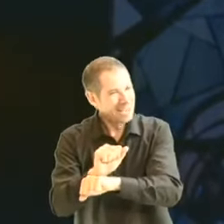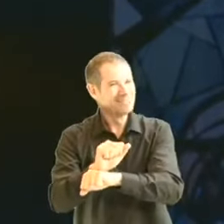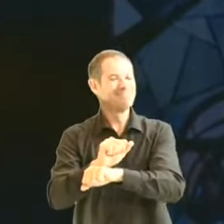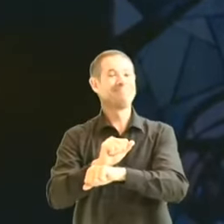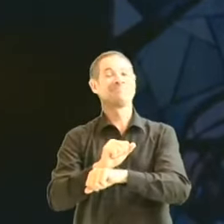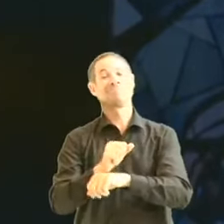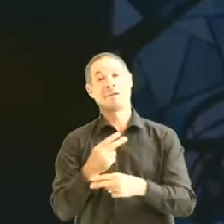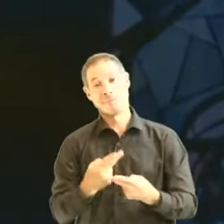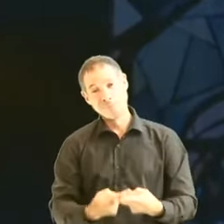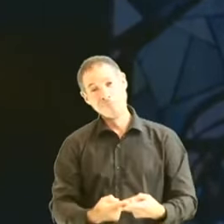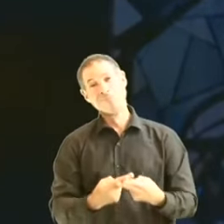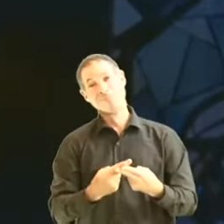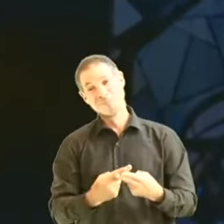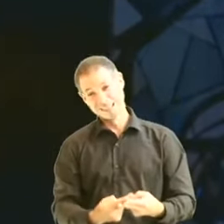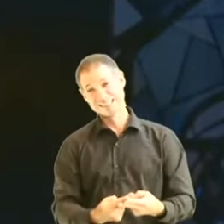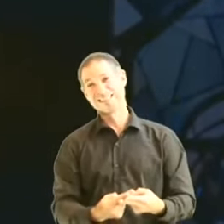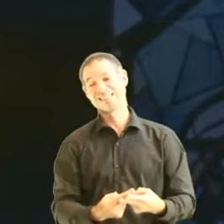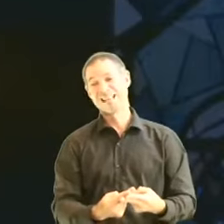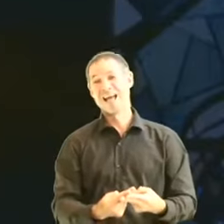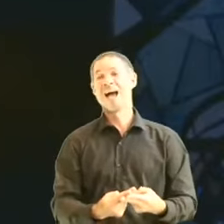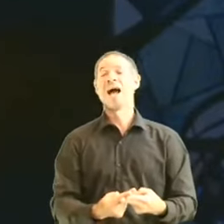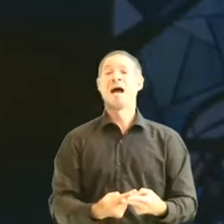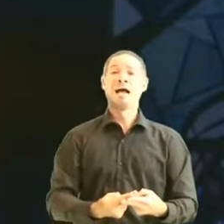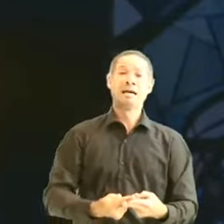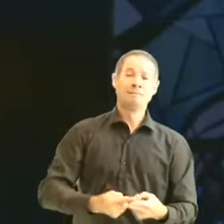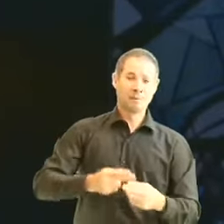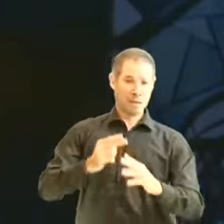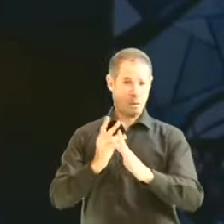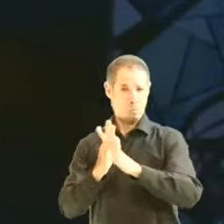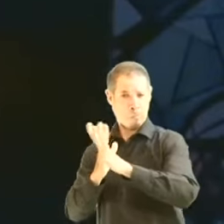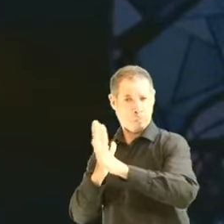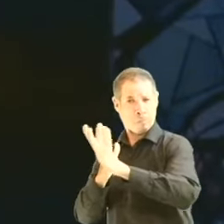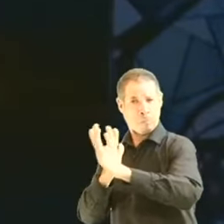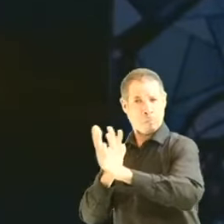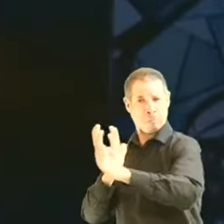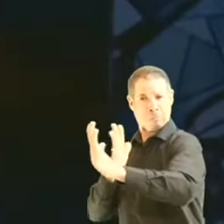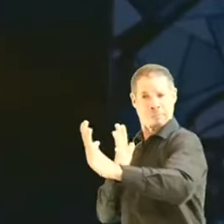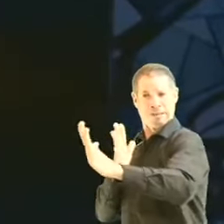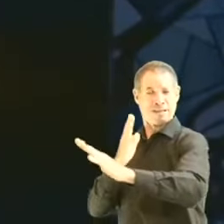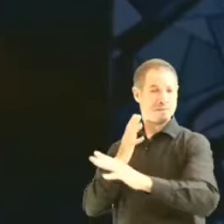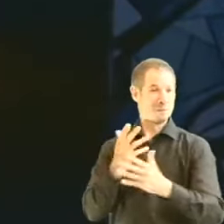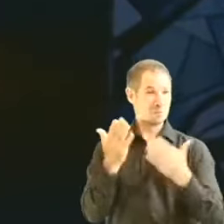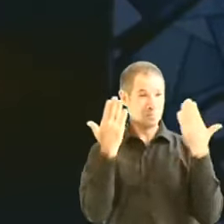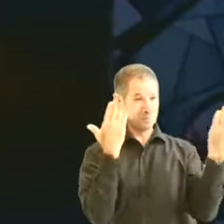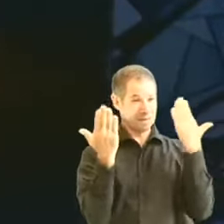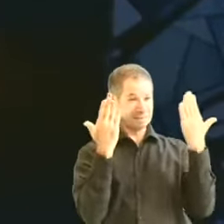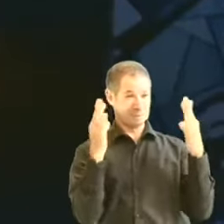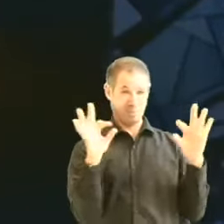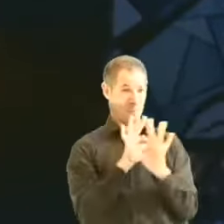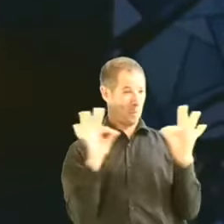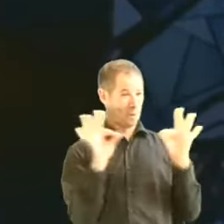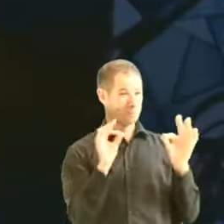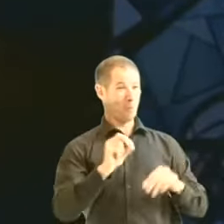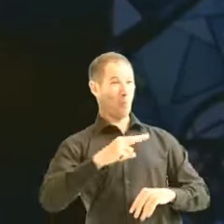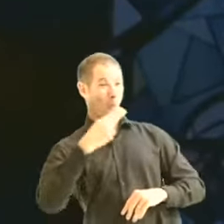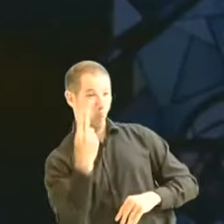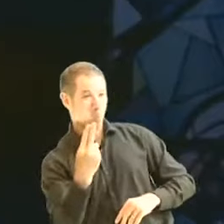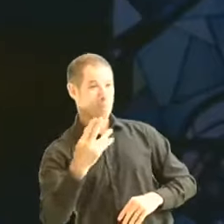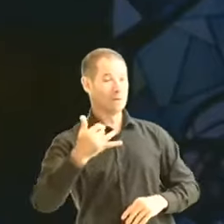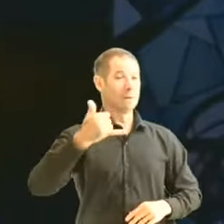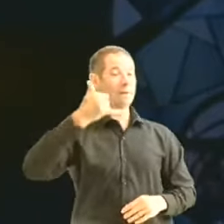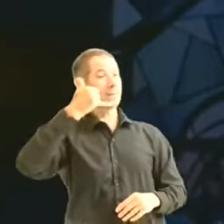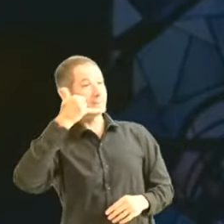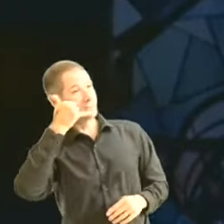Esperar é horrível. Você fica numa fila, né? É horrível. Ou quando você faz uma